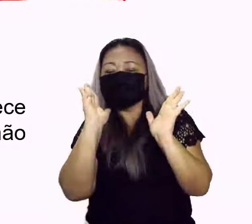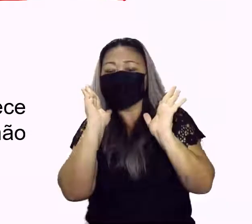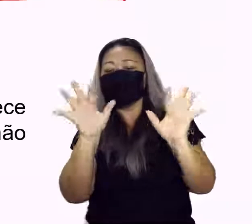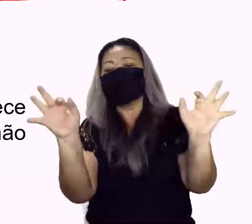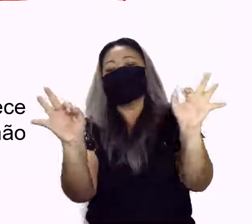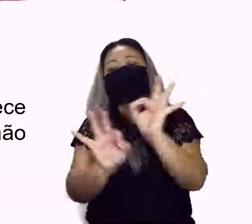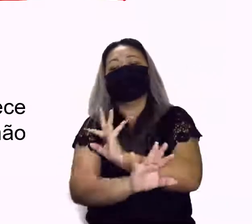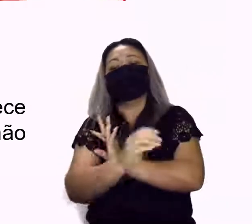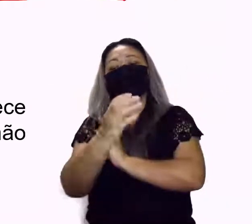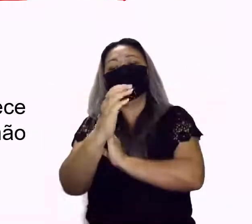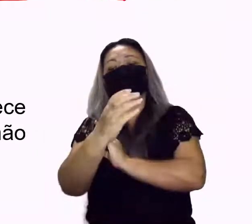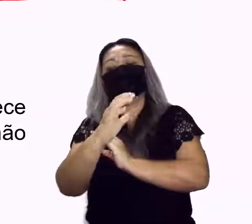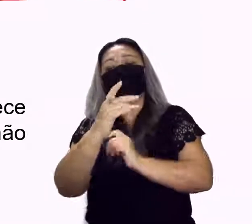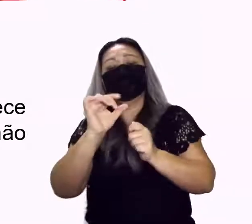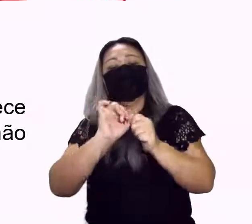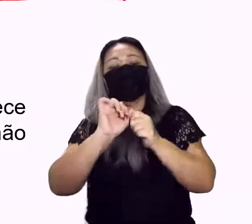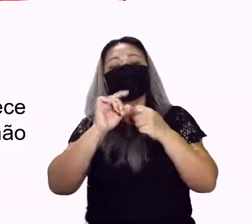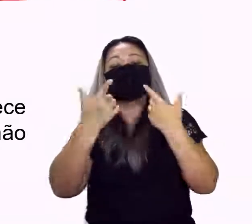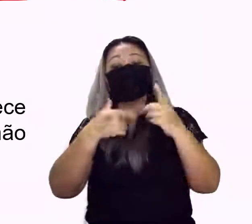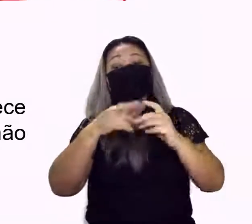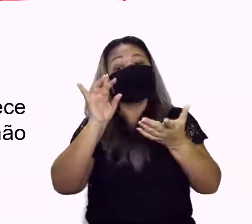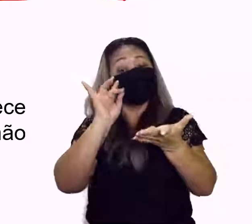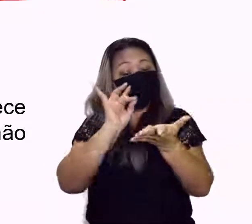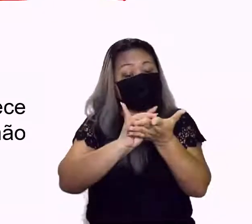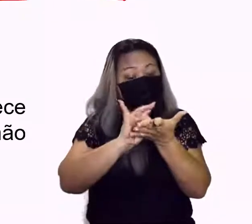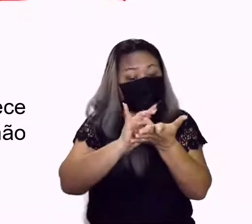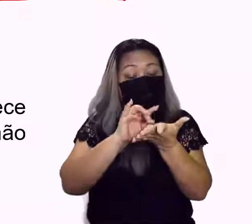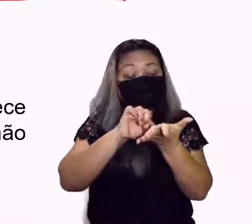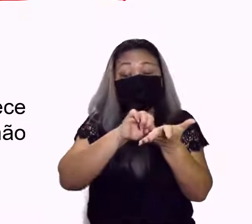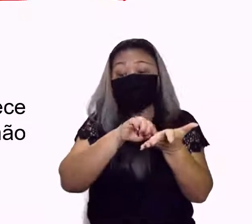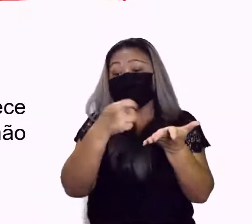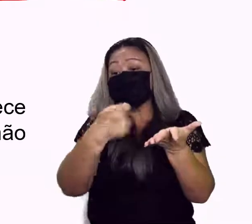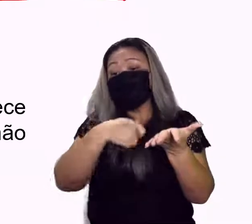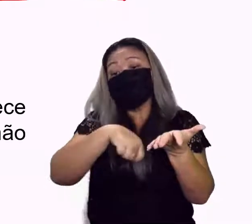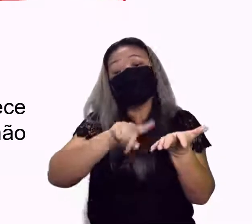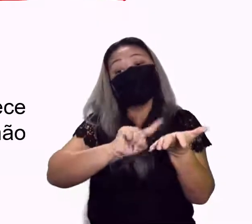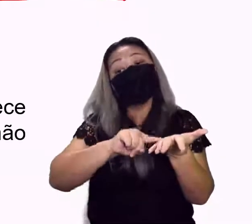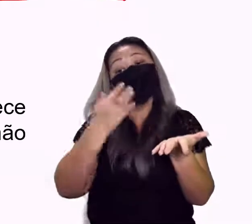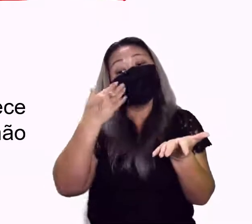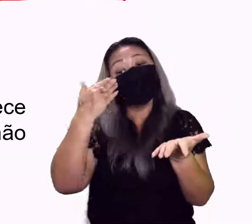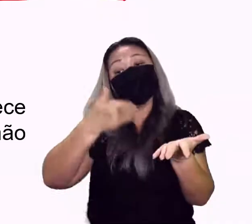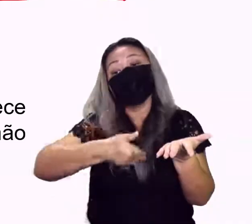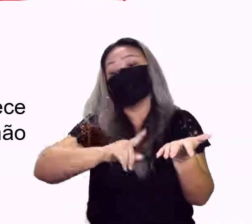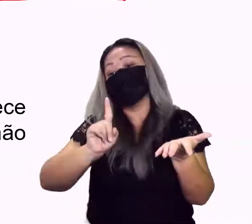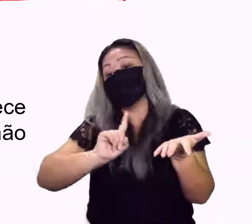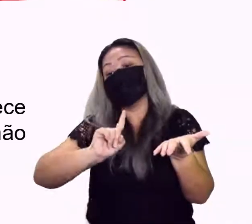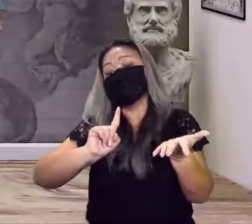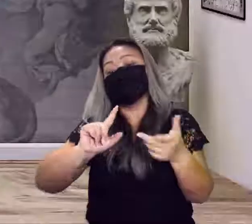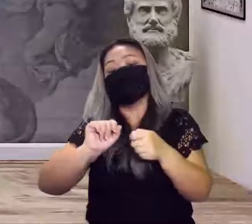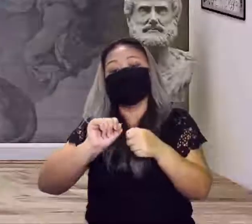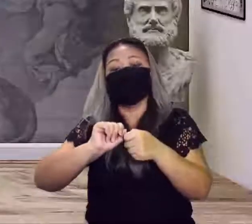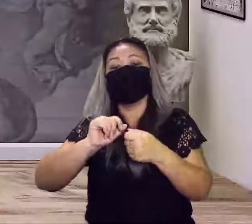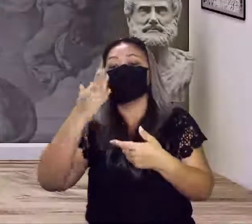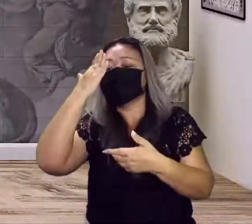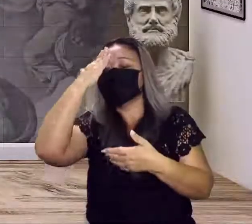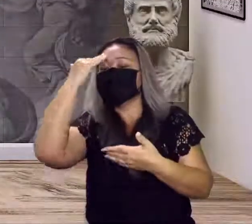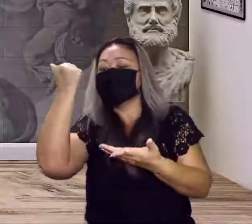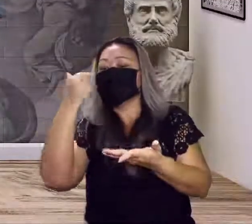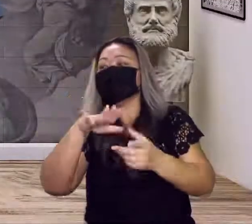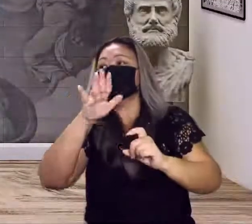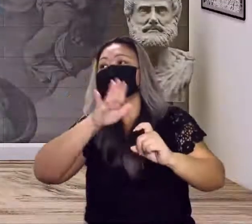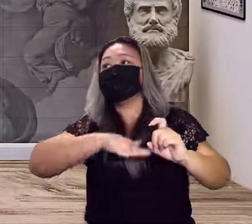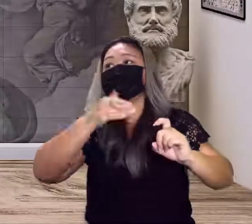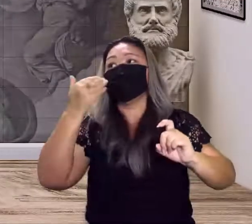né? É uma verdade que não necessita de quê? De provas. Ó, vimos anteriormente que o saber mítico ele não precisa